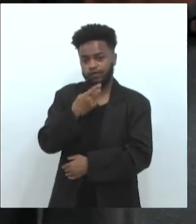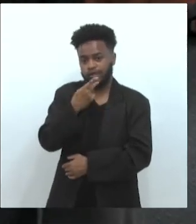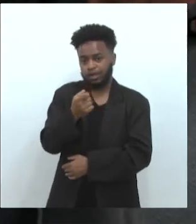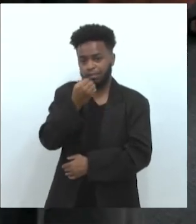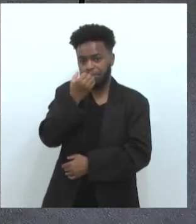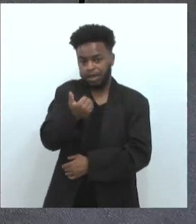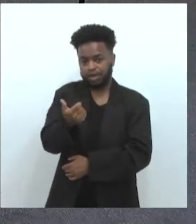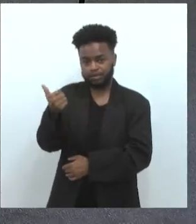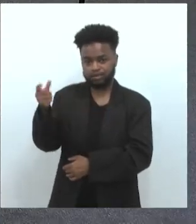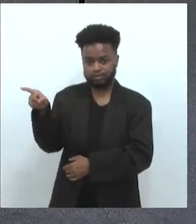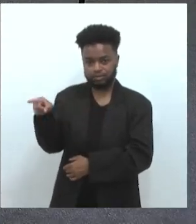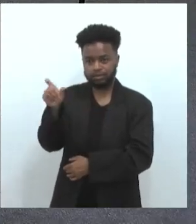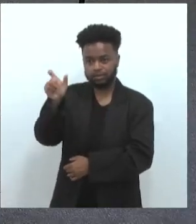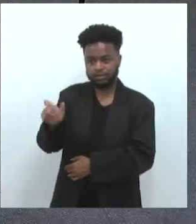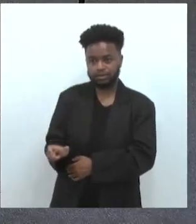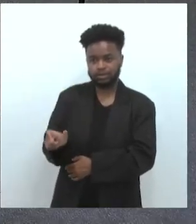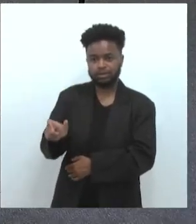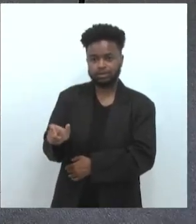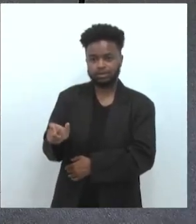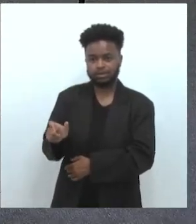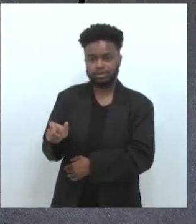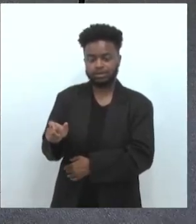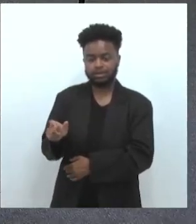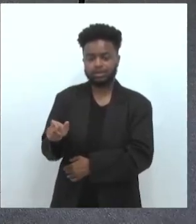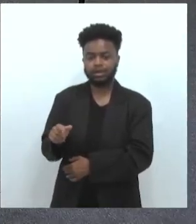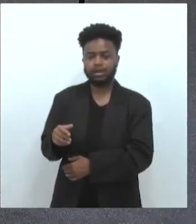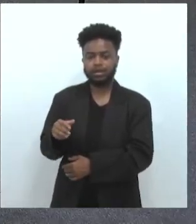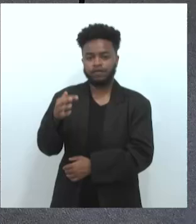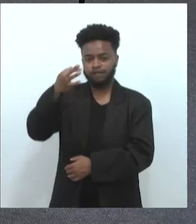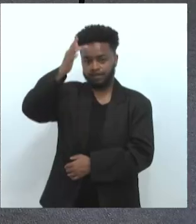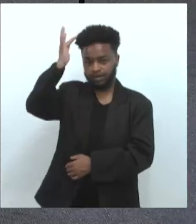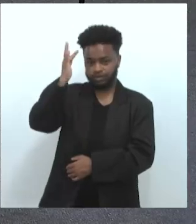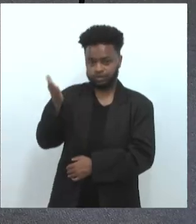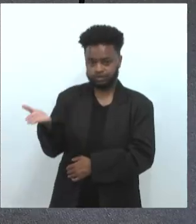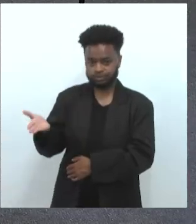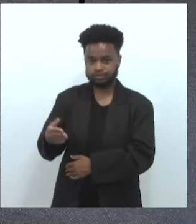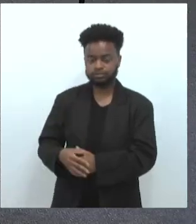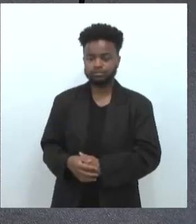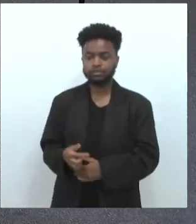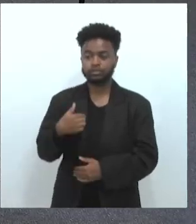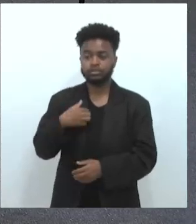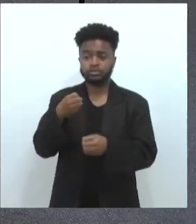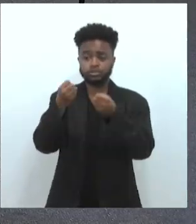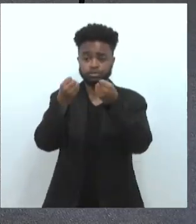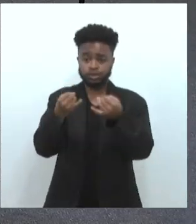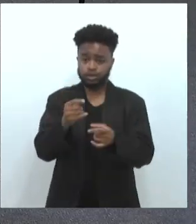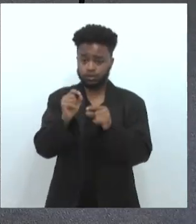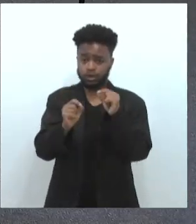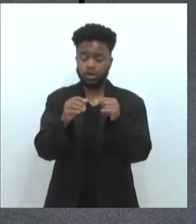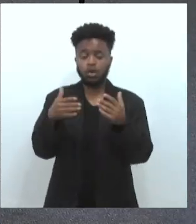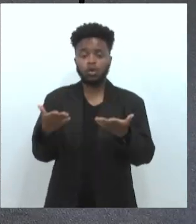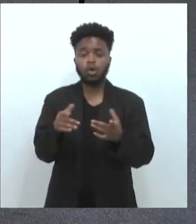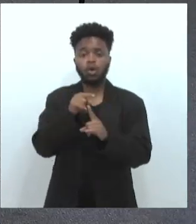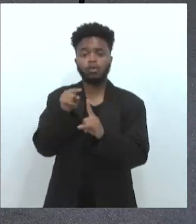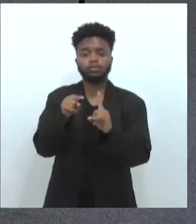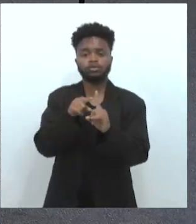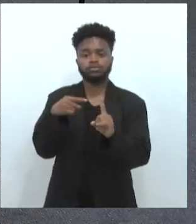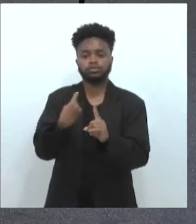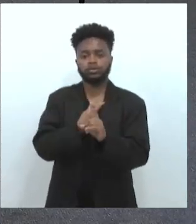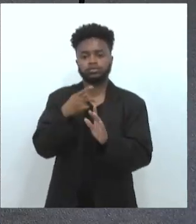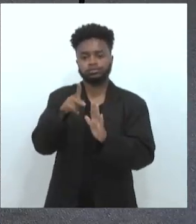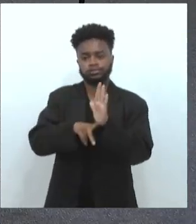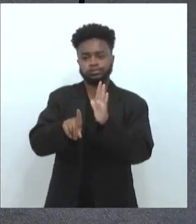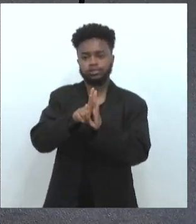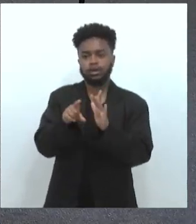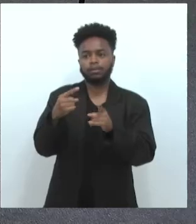costas aqui do meu parceiro ecoespiritual Fred Pacheco. Estava explicando, Fred, o objetivo do nosso projeto. A gente